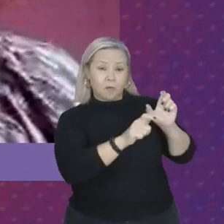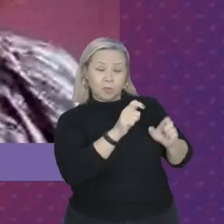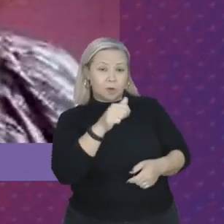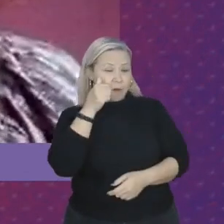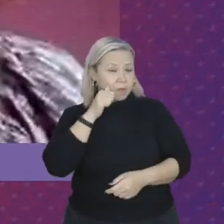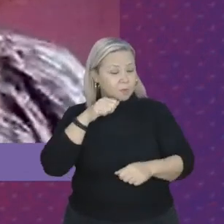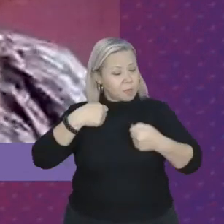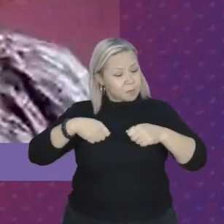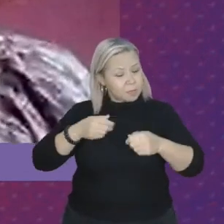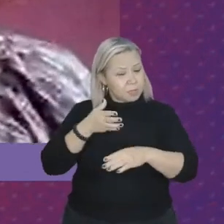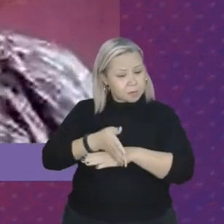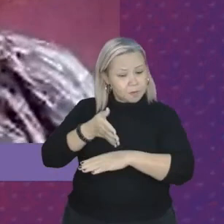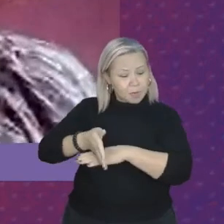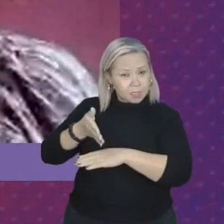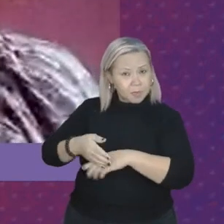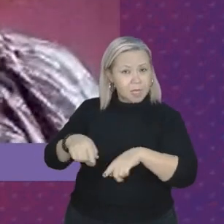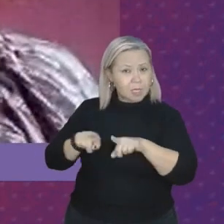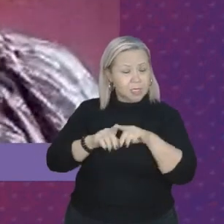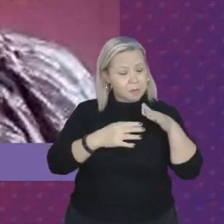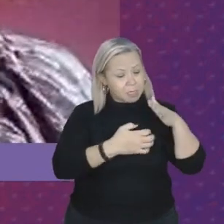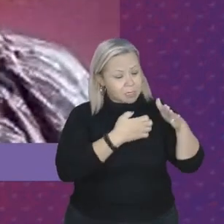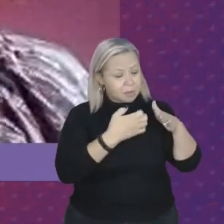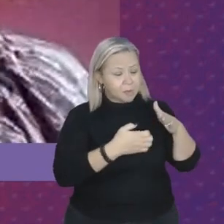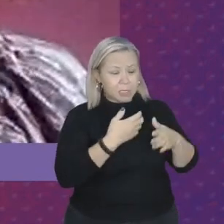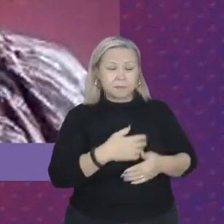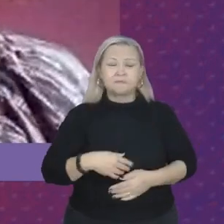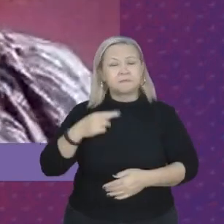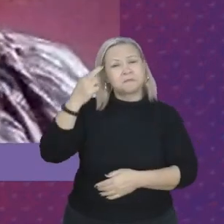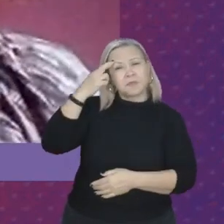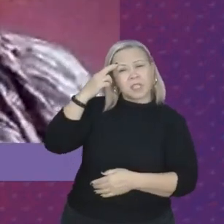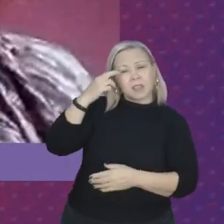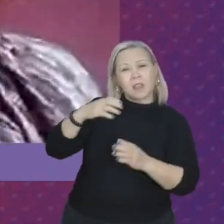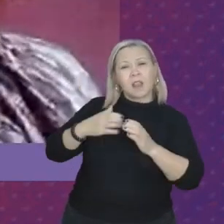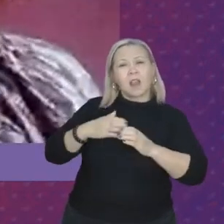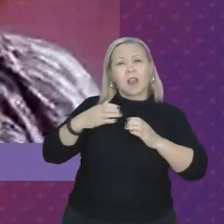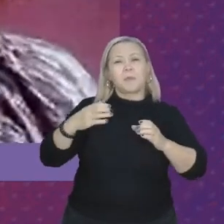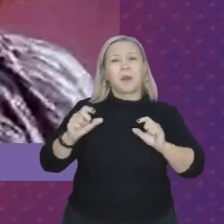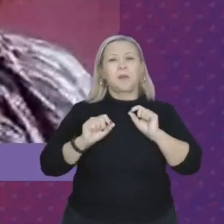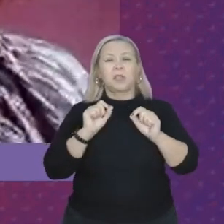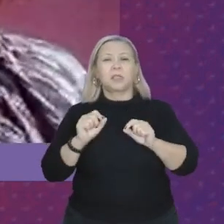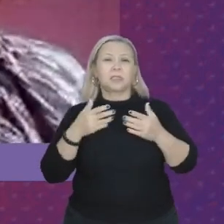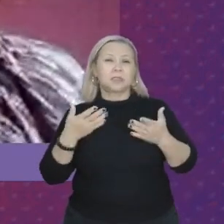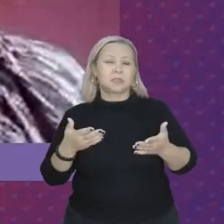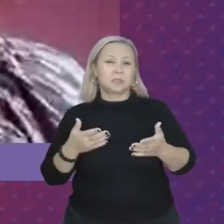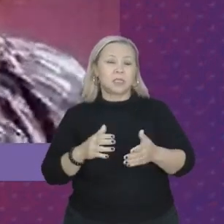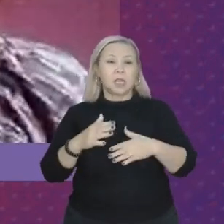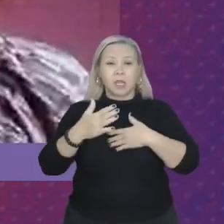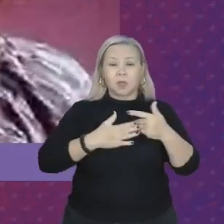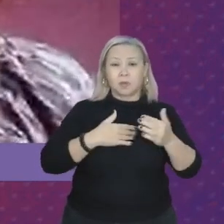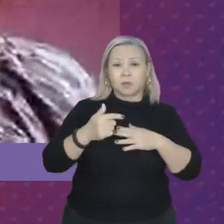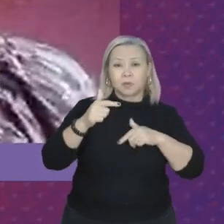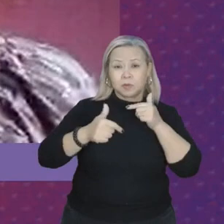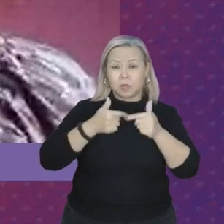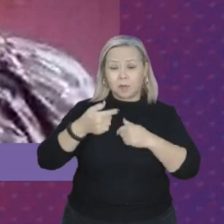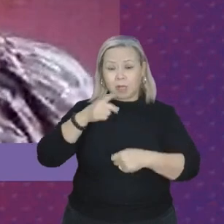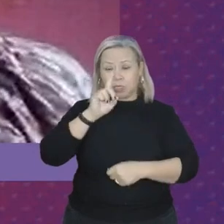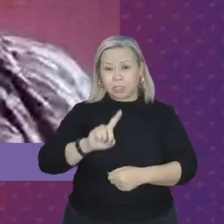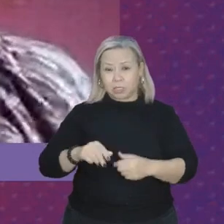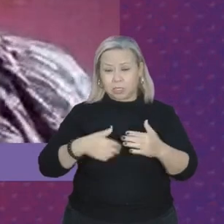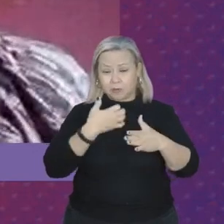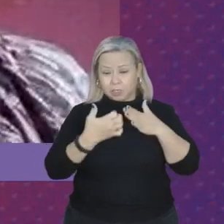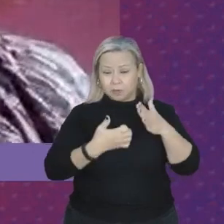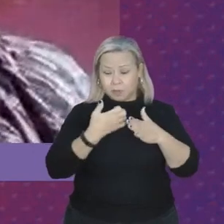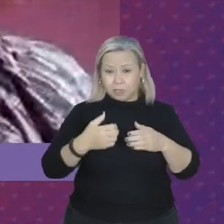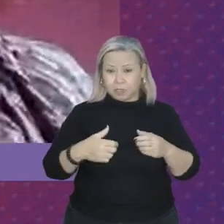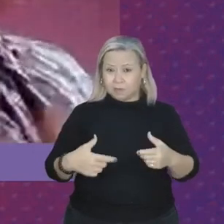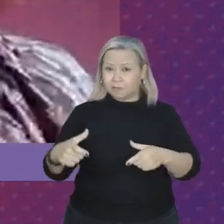gerenciamento de empresas. Se a gente para pensar hoje que a grande maioria dos cargos de direção das empresas são ocupadas